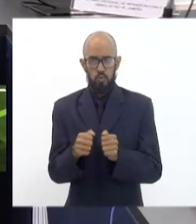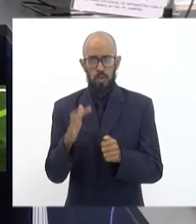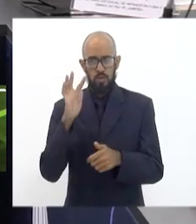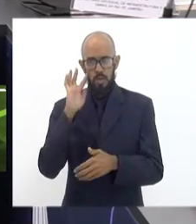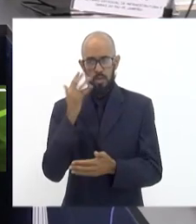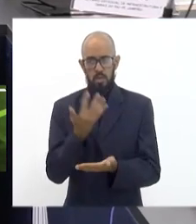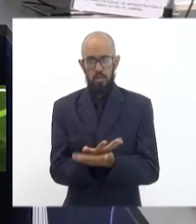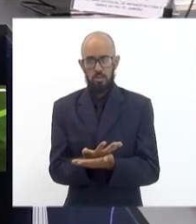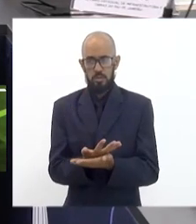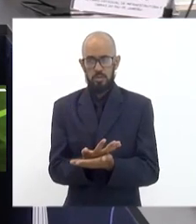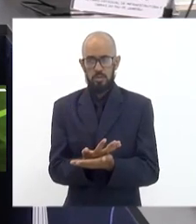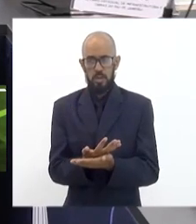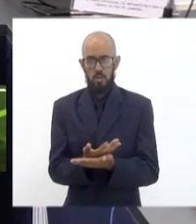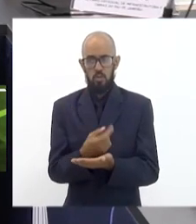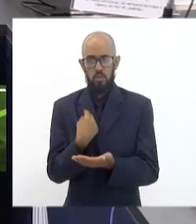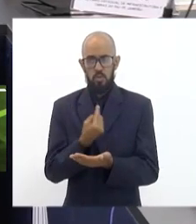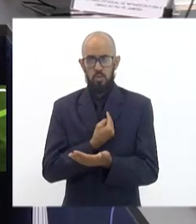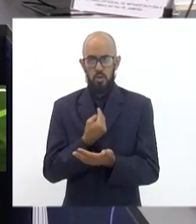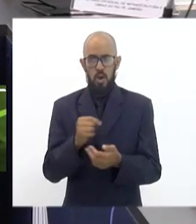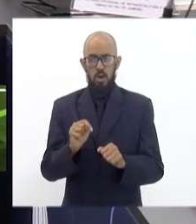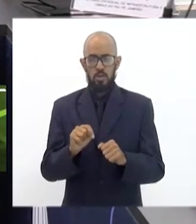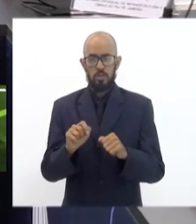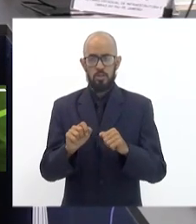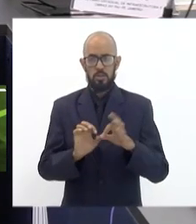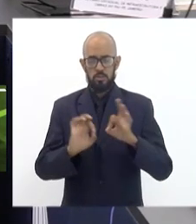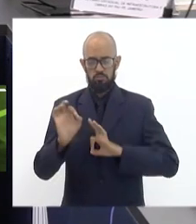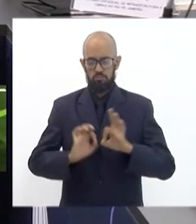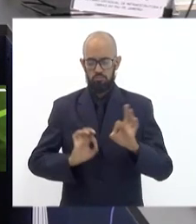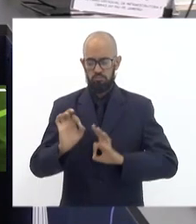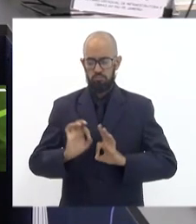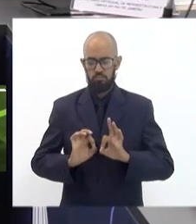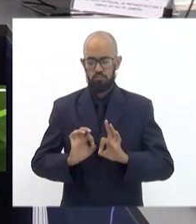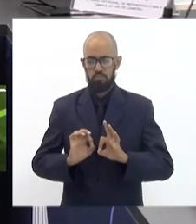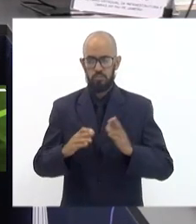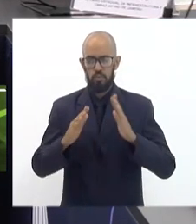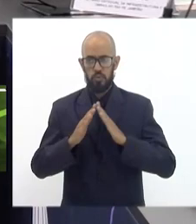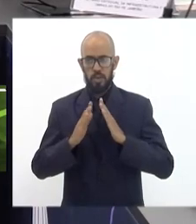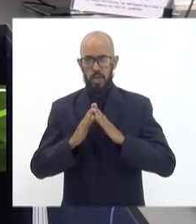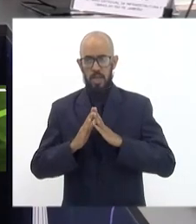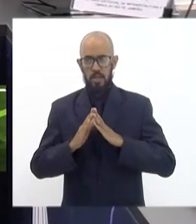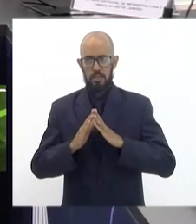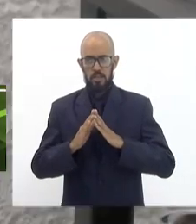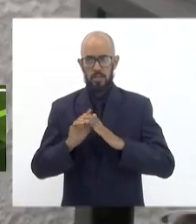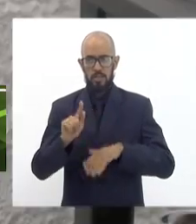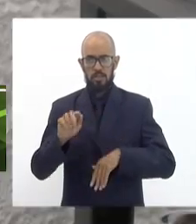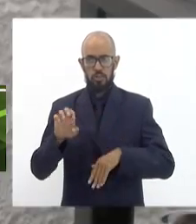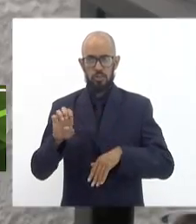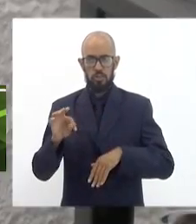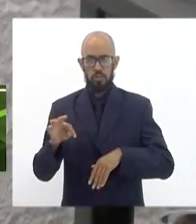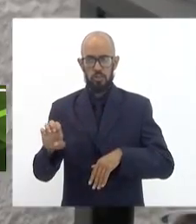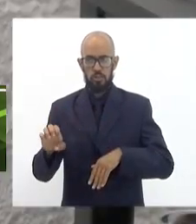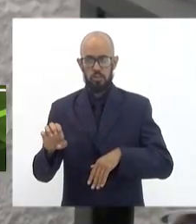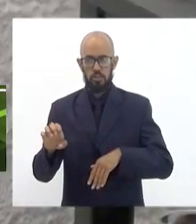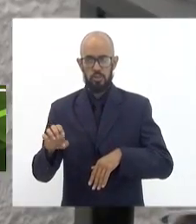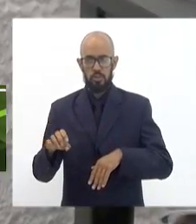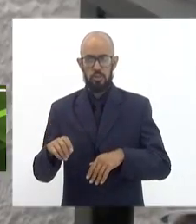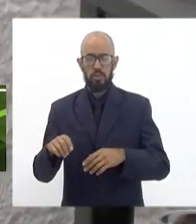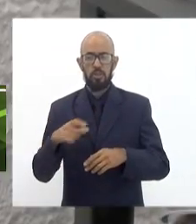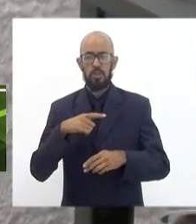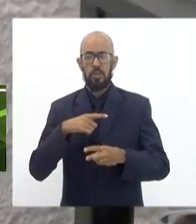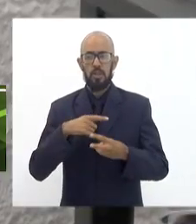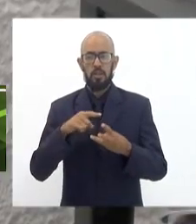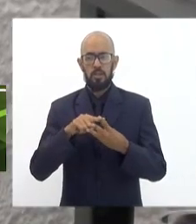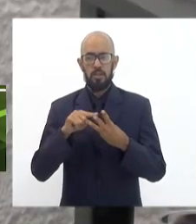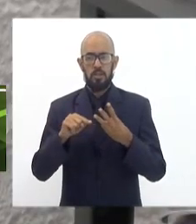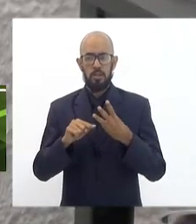nós nós então formulamos o programa A Casa da gente problema casa da gente ele tem três vertentes tem